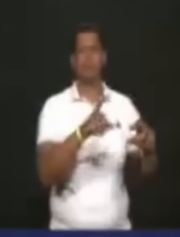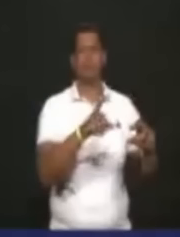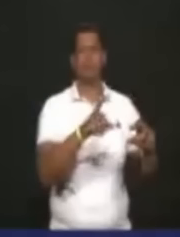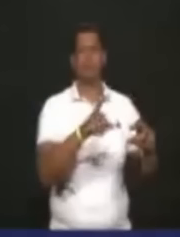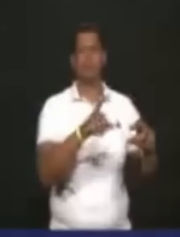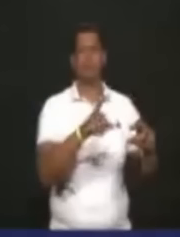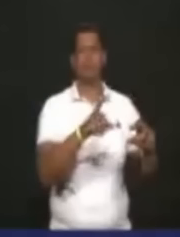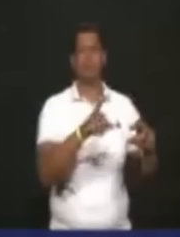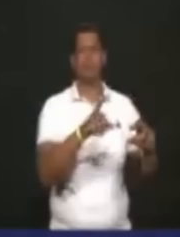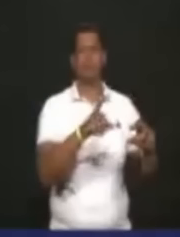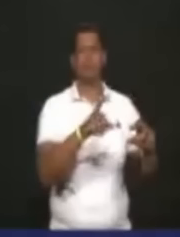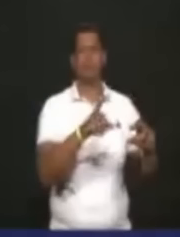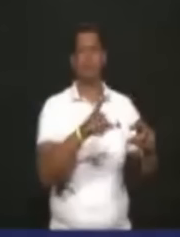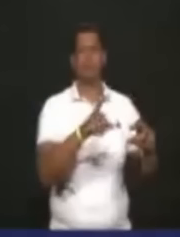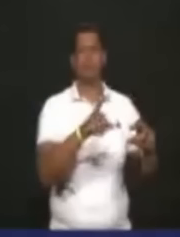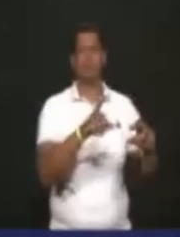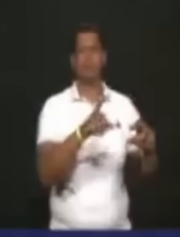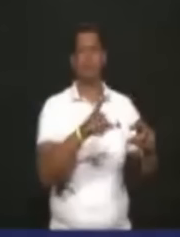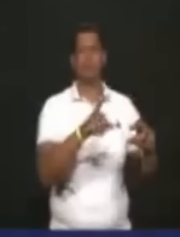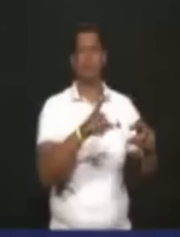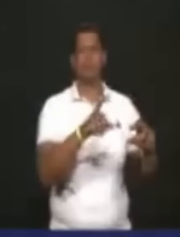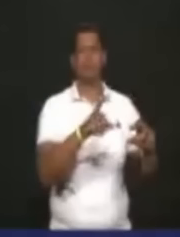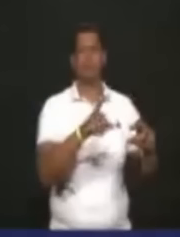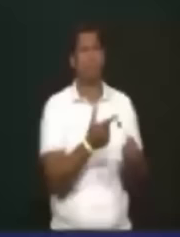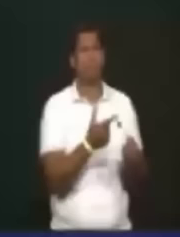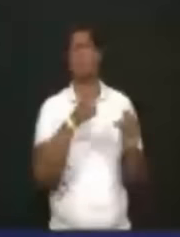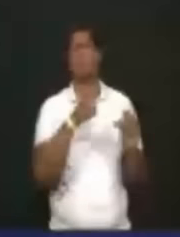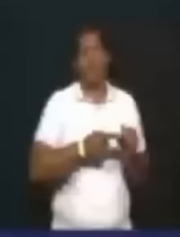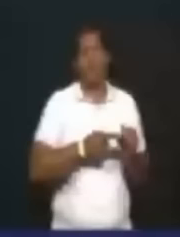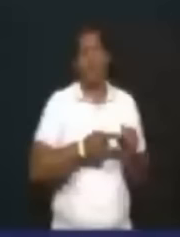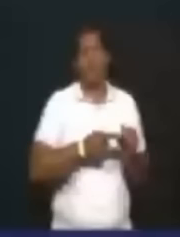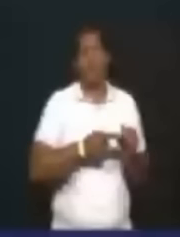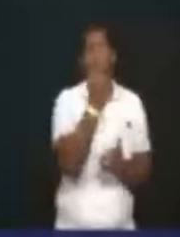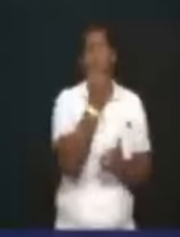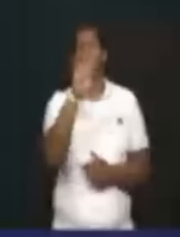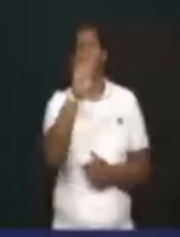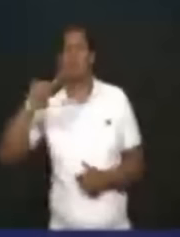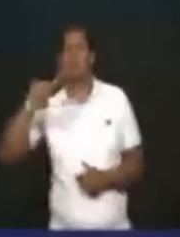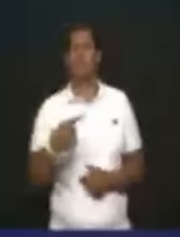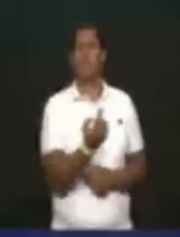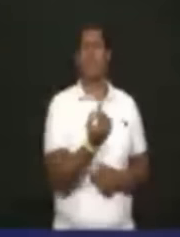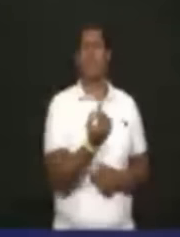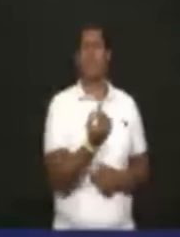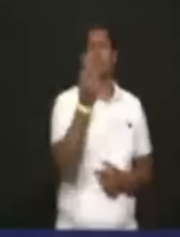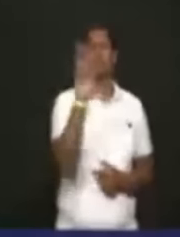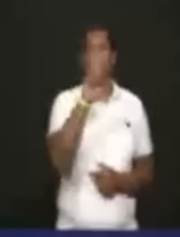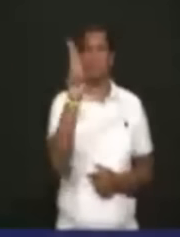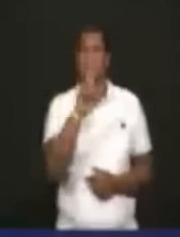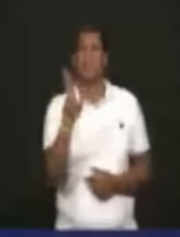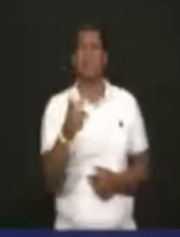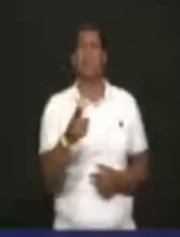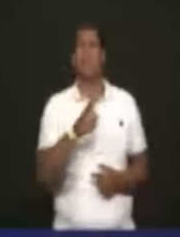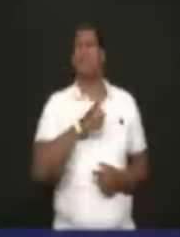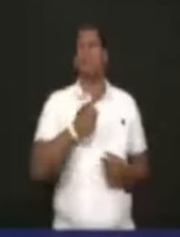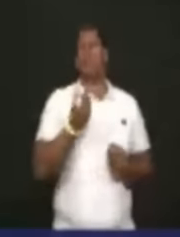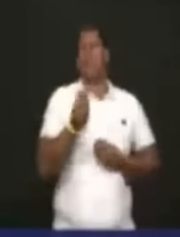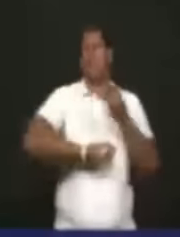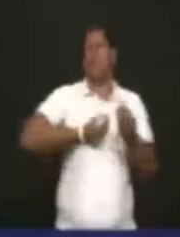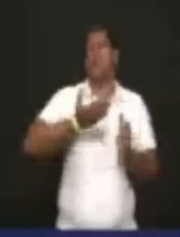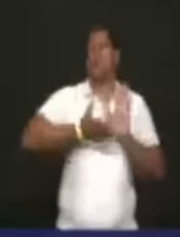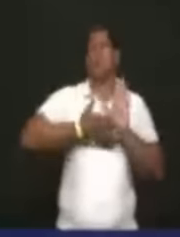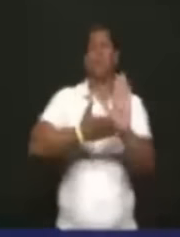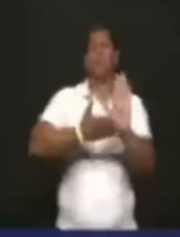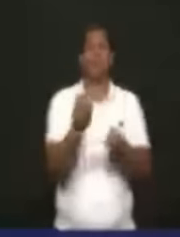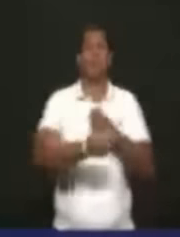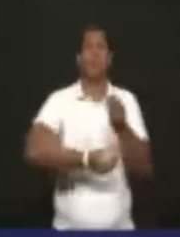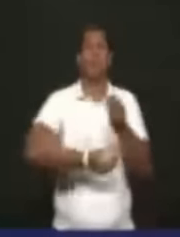pudesse trabalhar nas regiões mais periféricas. A gente chega até R$ 1.500 essa gratificação. Você tem alguma ideia, alguma proposta com relação a